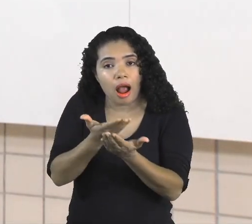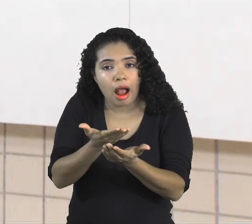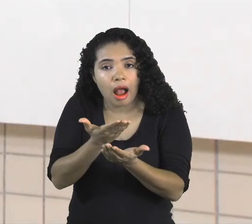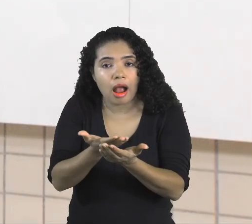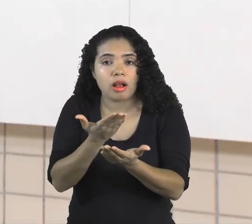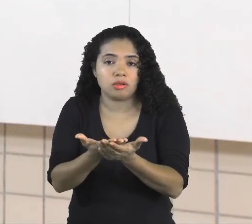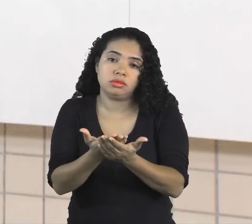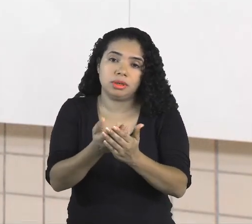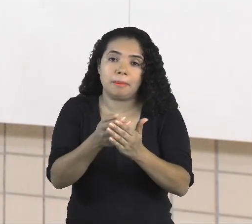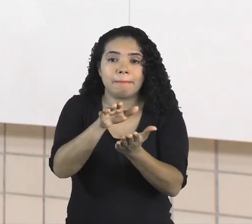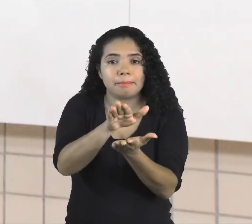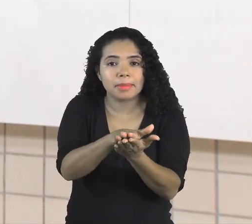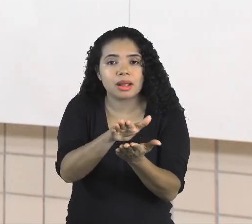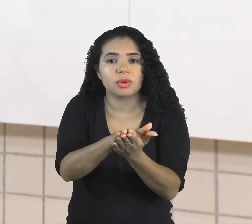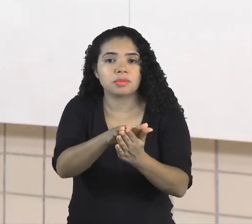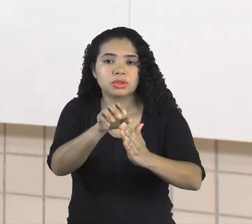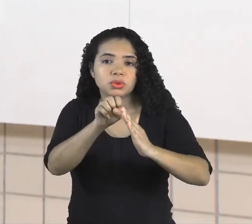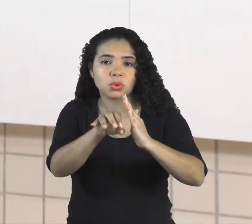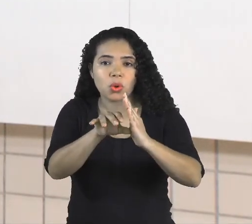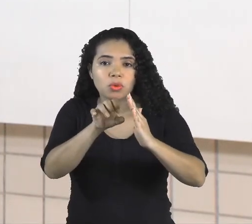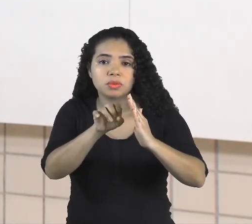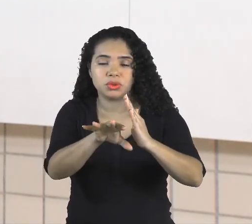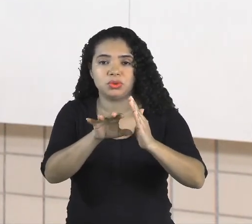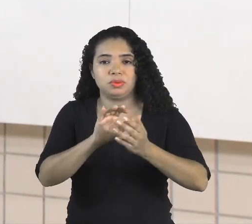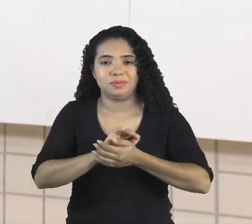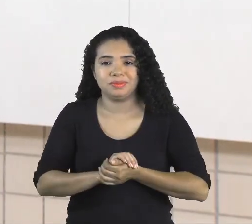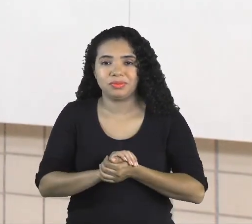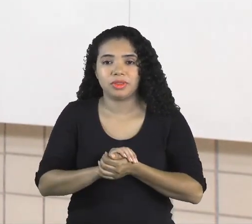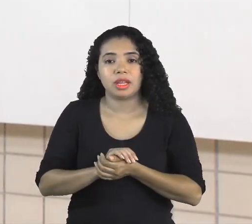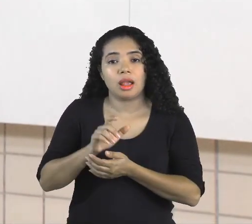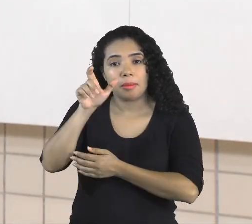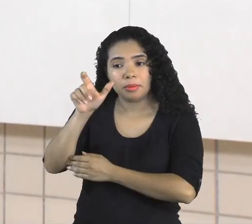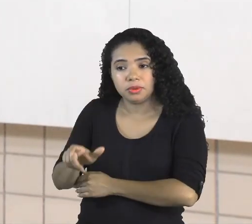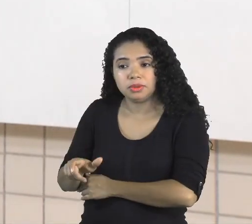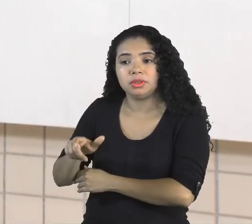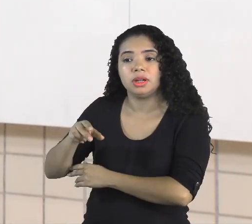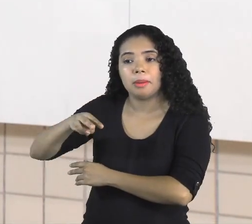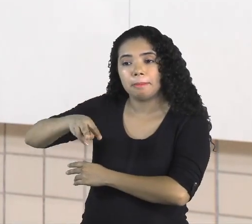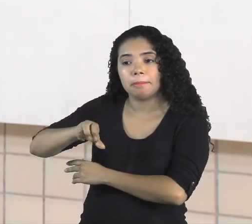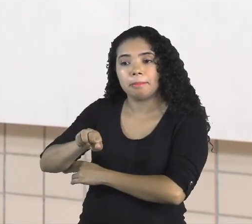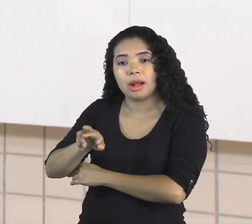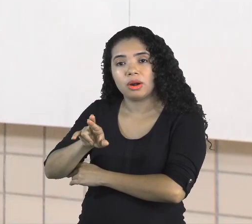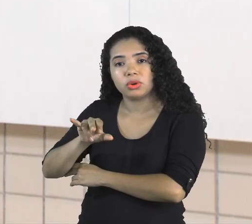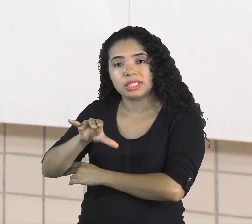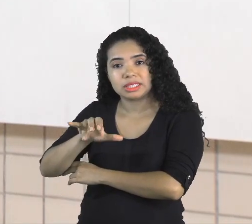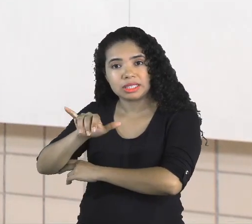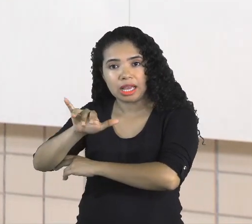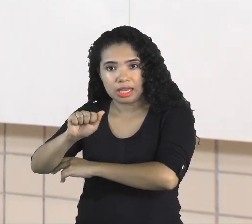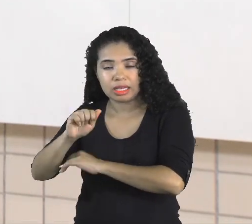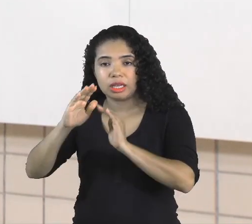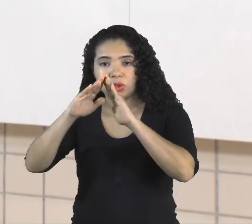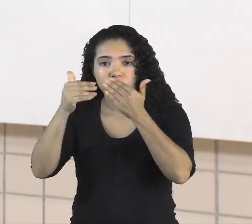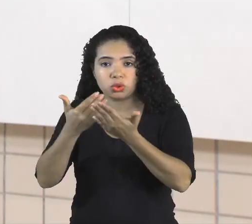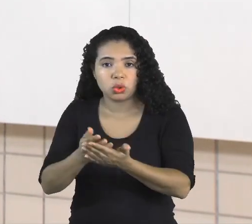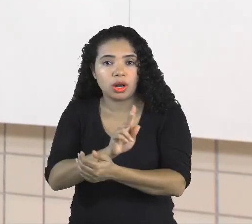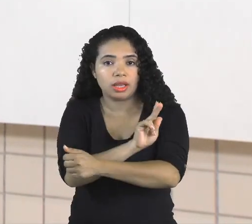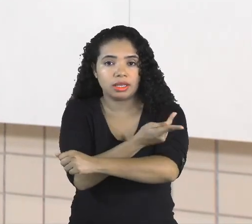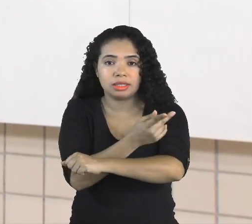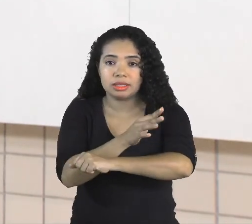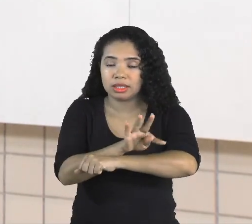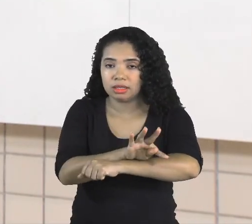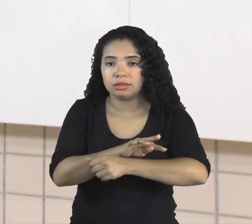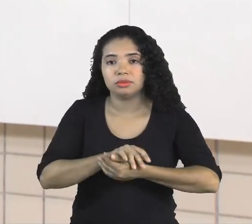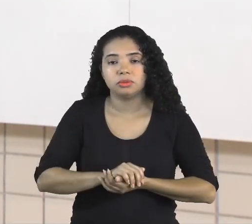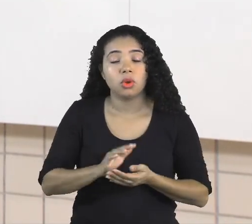Home School. Eu sou a professora Mauriceia, da Escola Henrique Taloni, e venho apresentar para vocês a disciplina